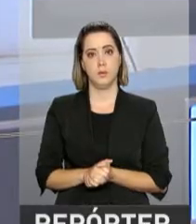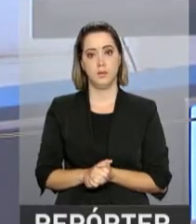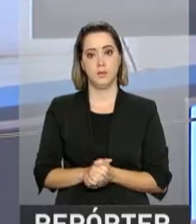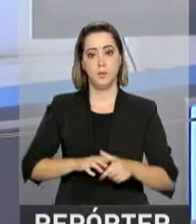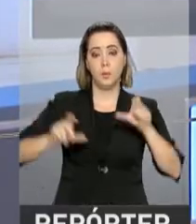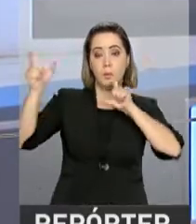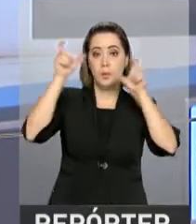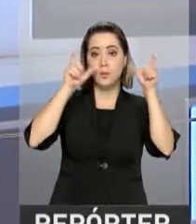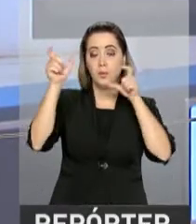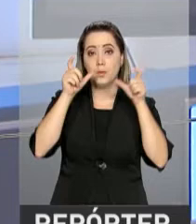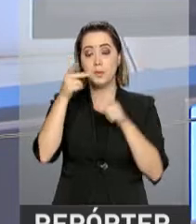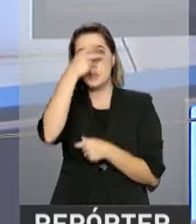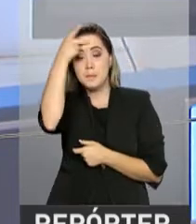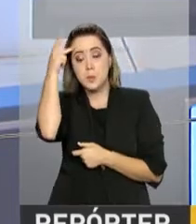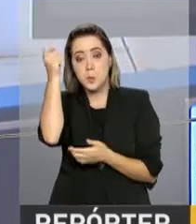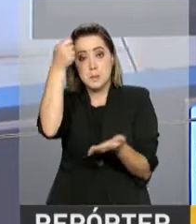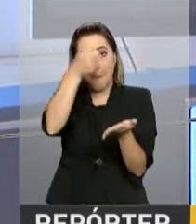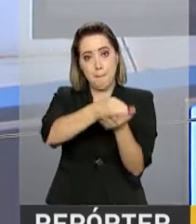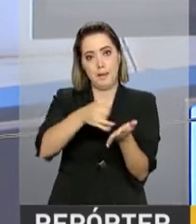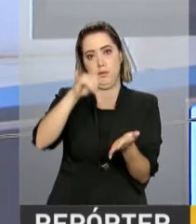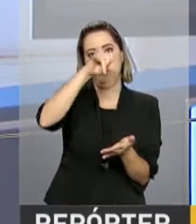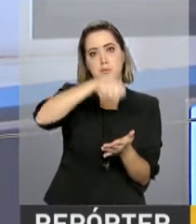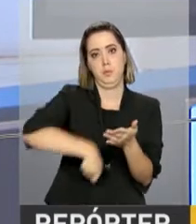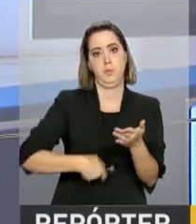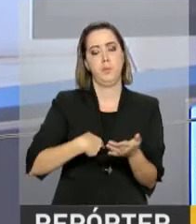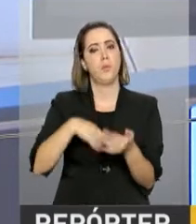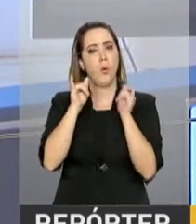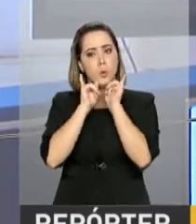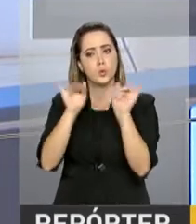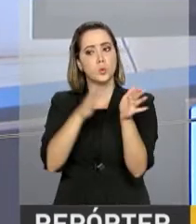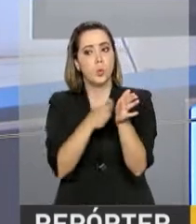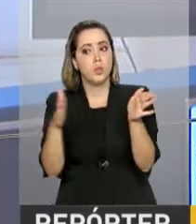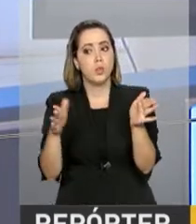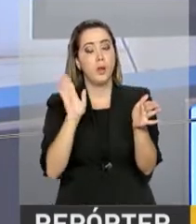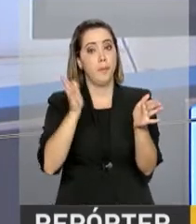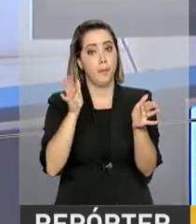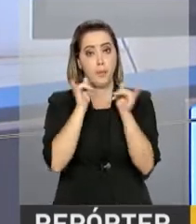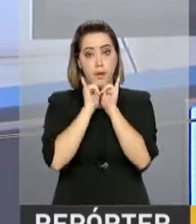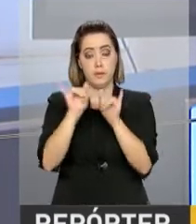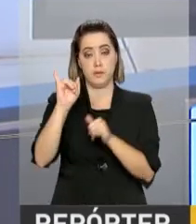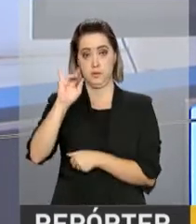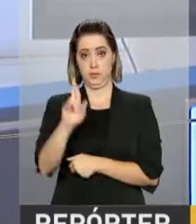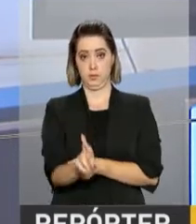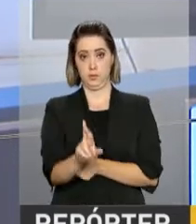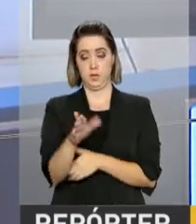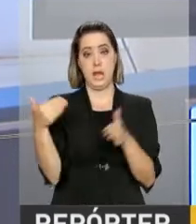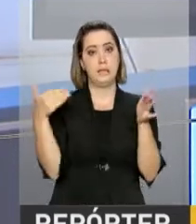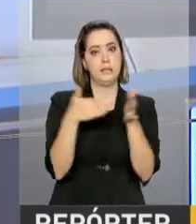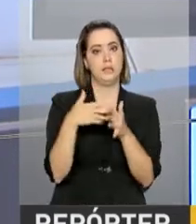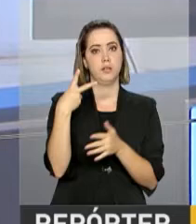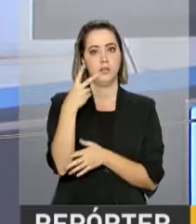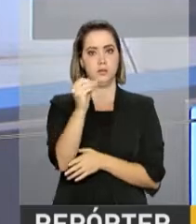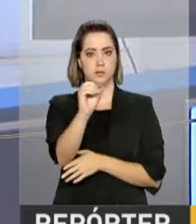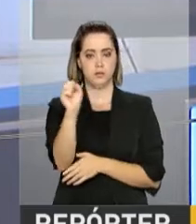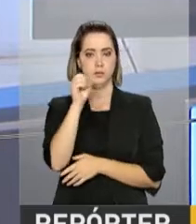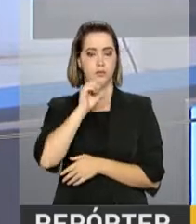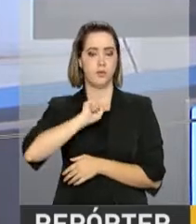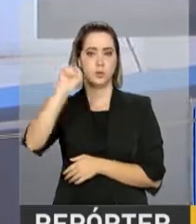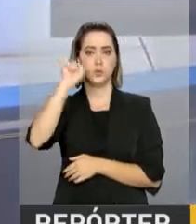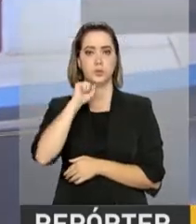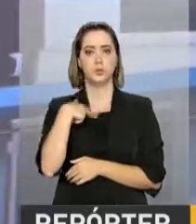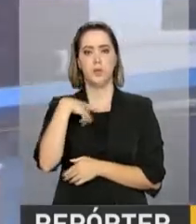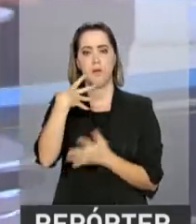atenção aos contribuintes o prazo para declarar o imposto de renda que começou esta semana e vai até o dia 28 de